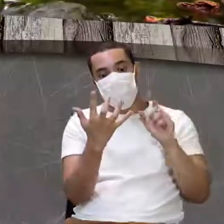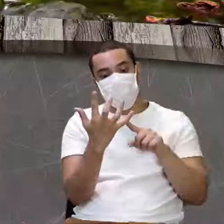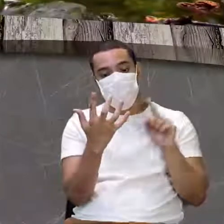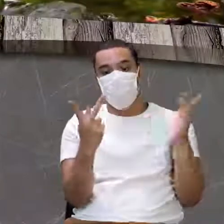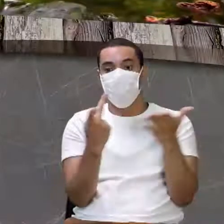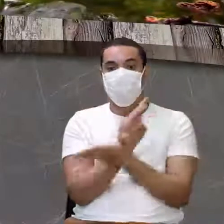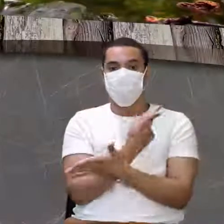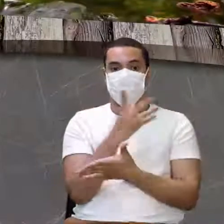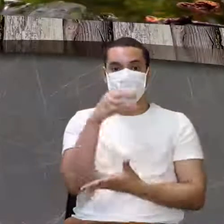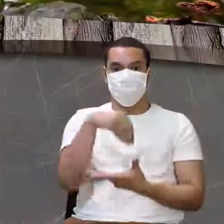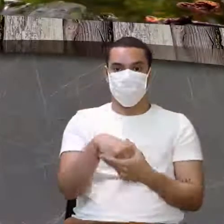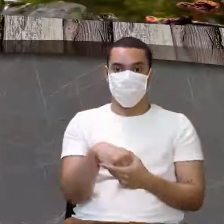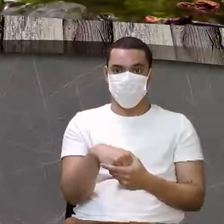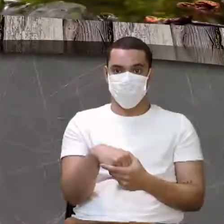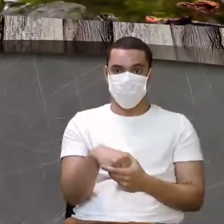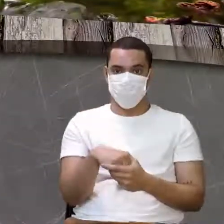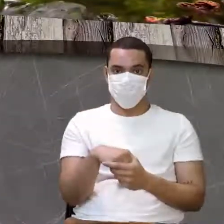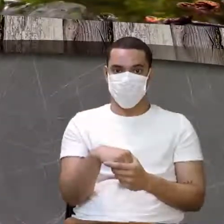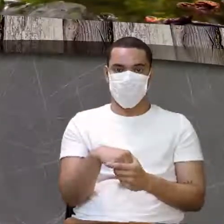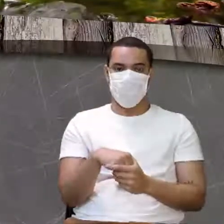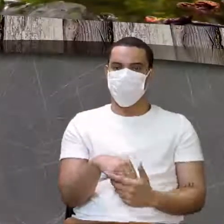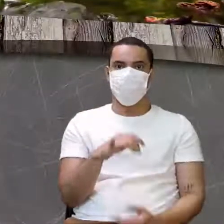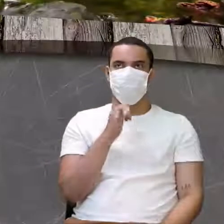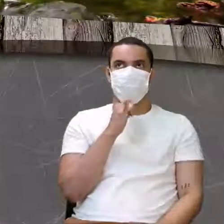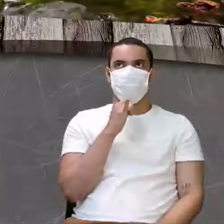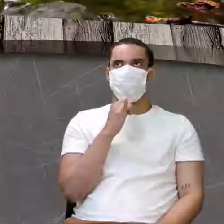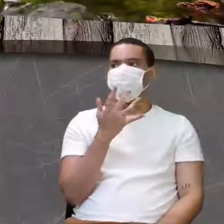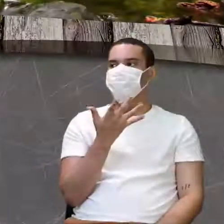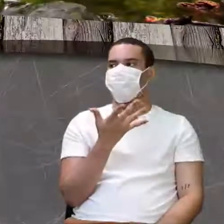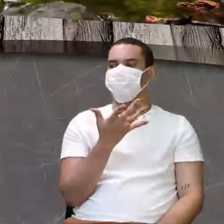né, ali das